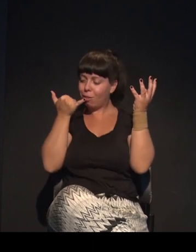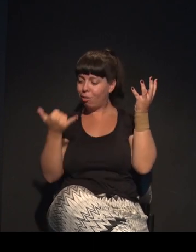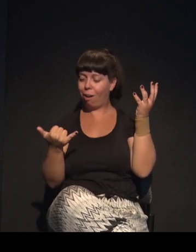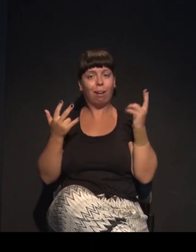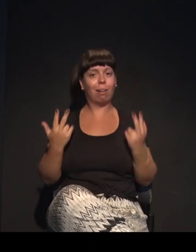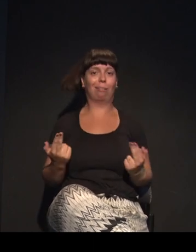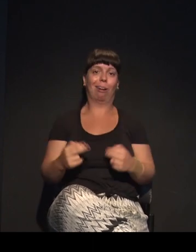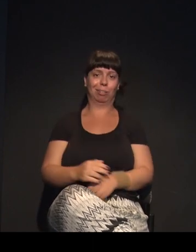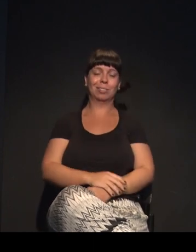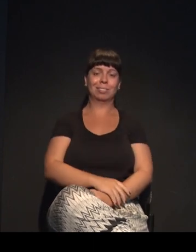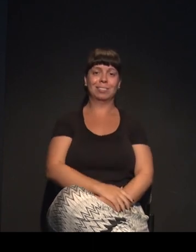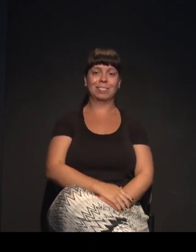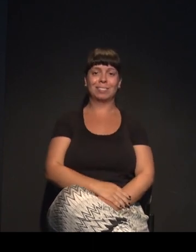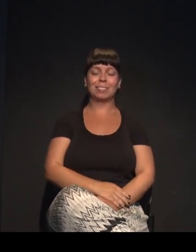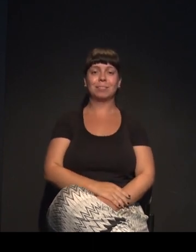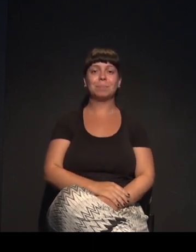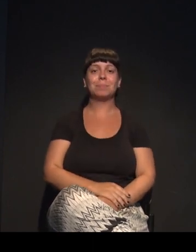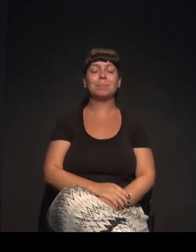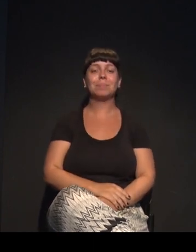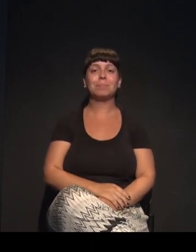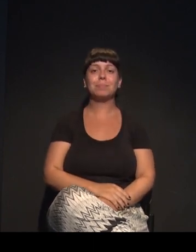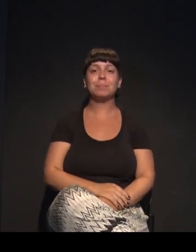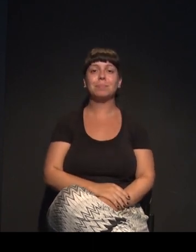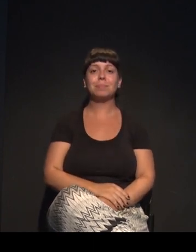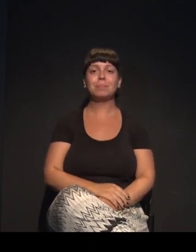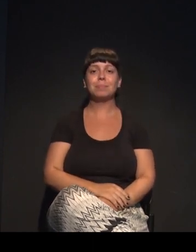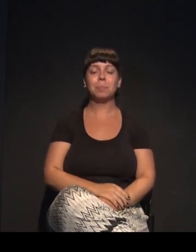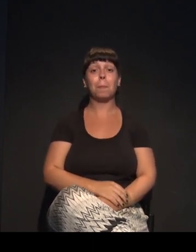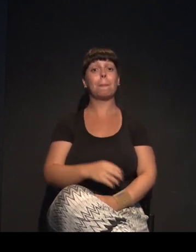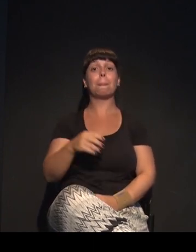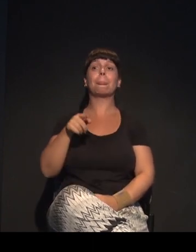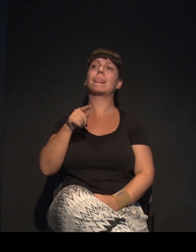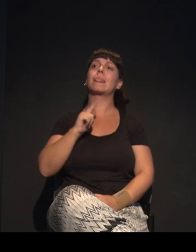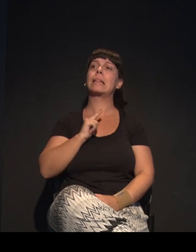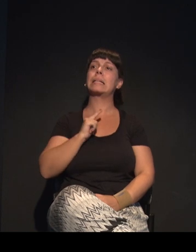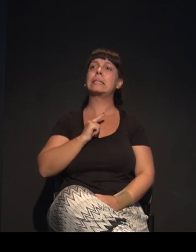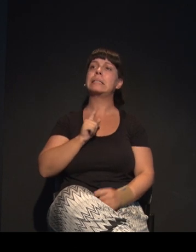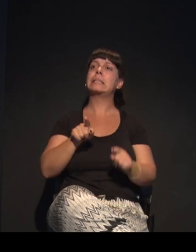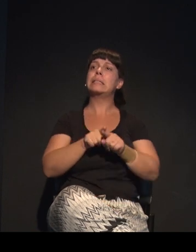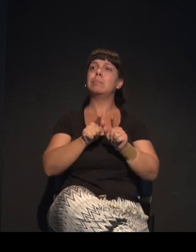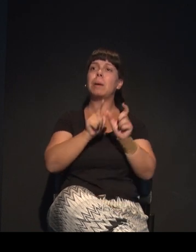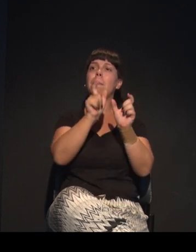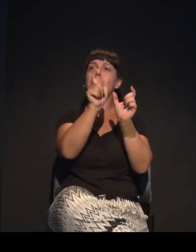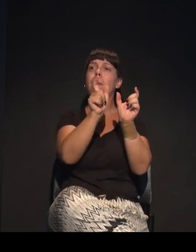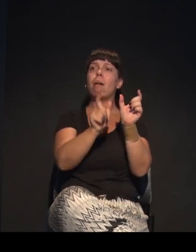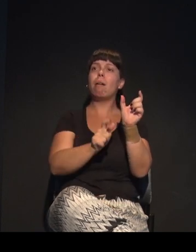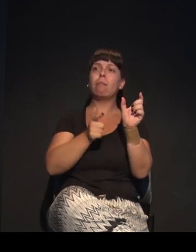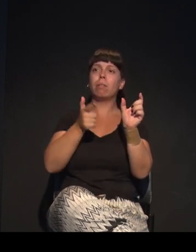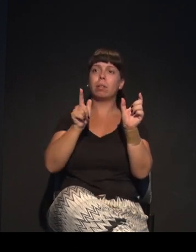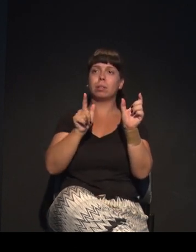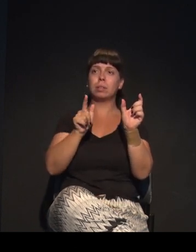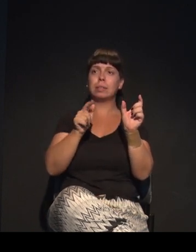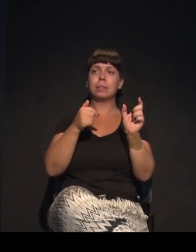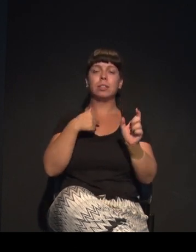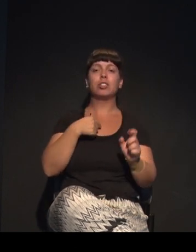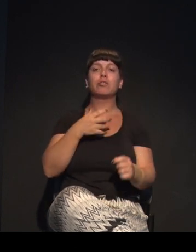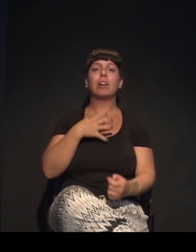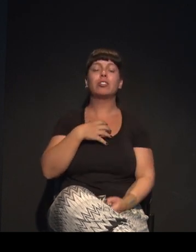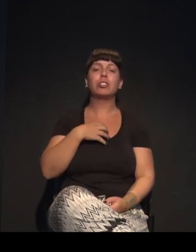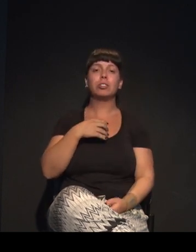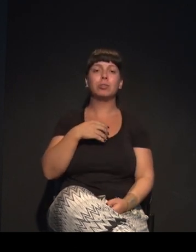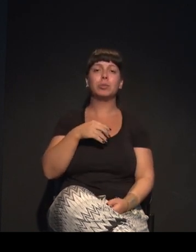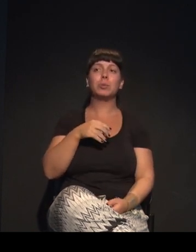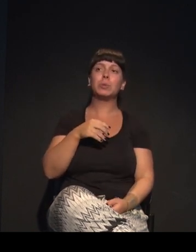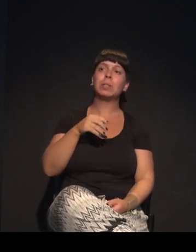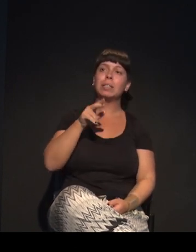aí a gente tem algumas palavras bem é na ram a gente fala mas aportuguesado é captar